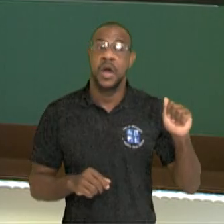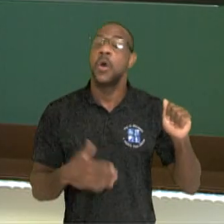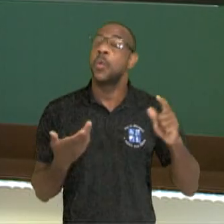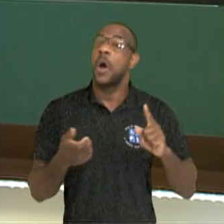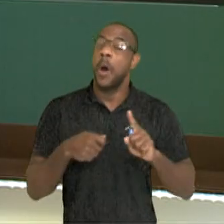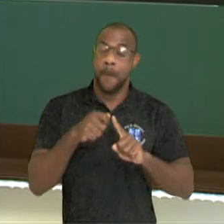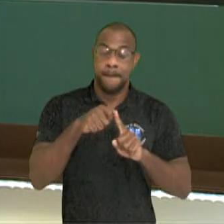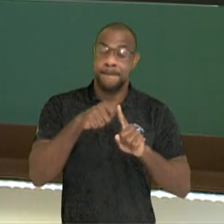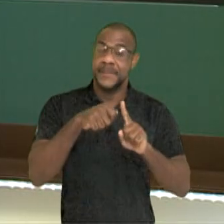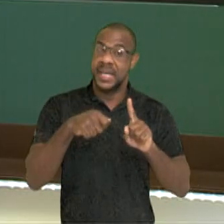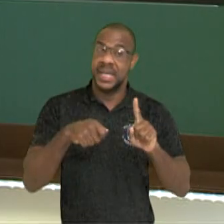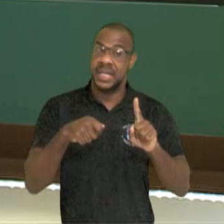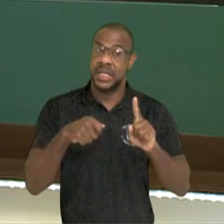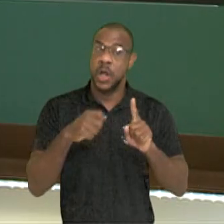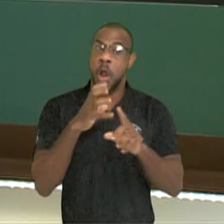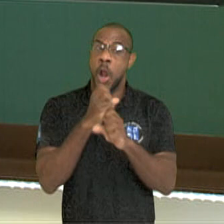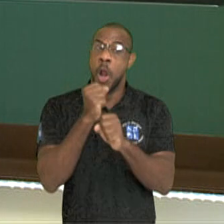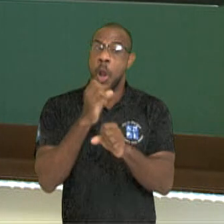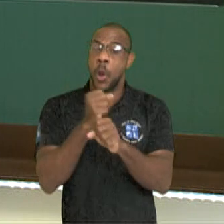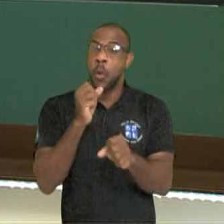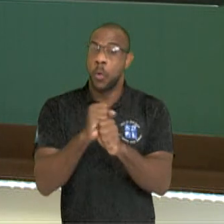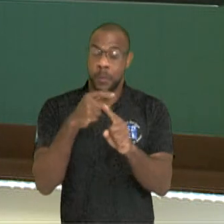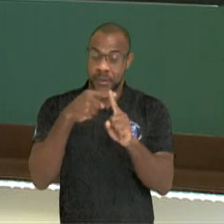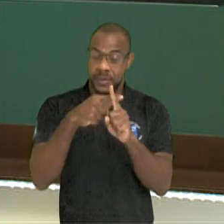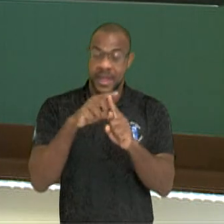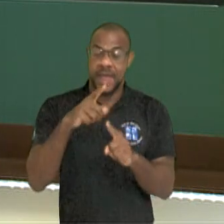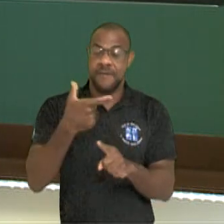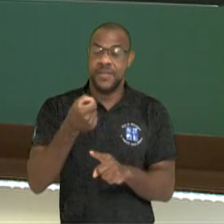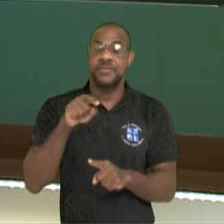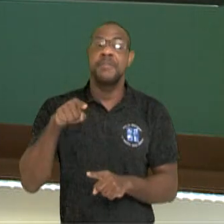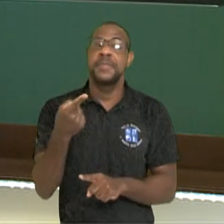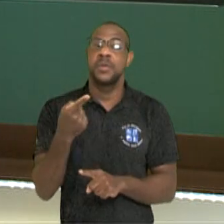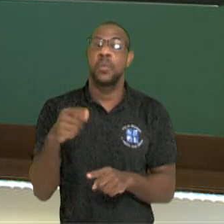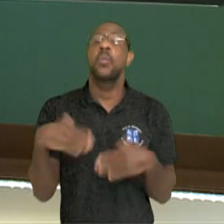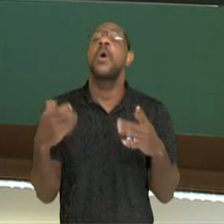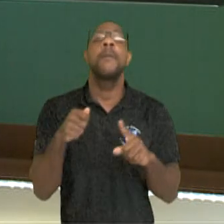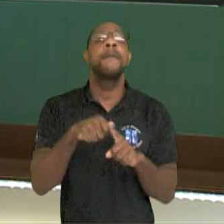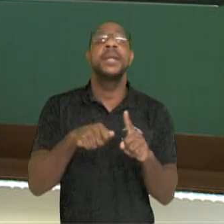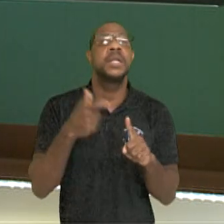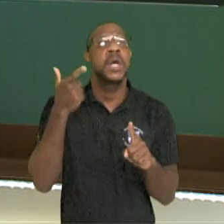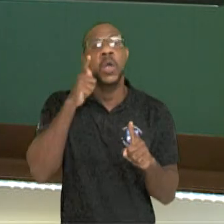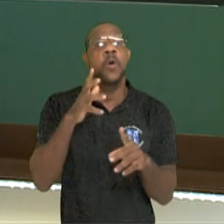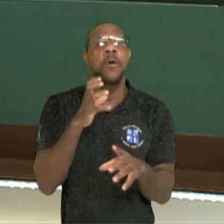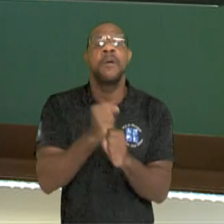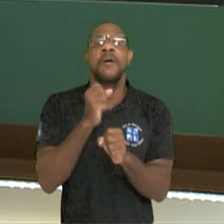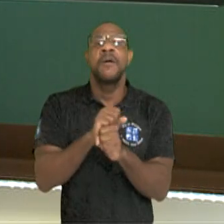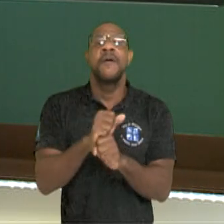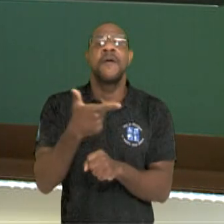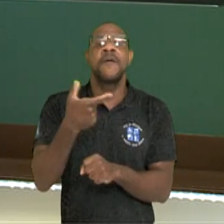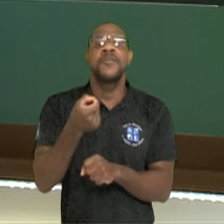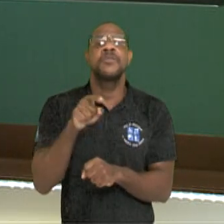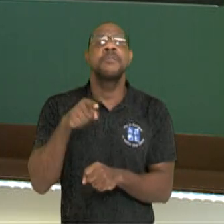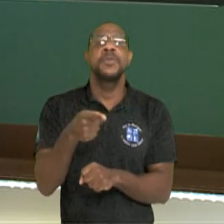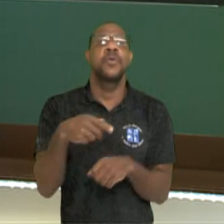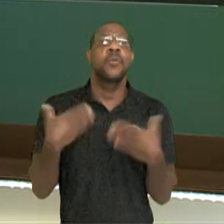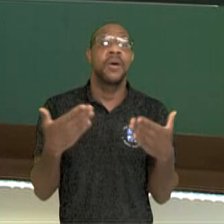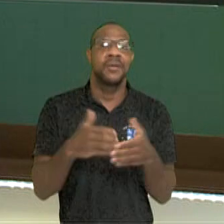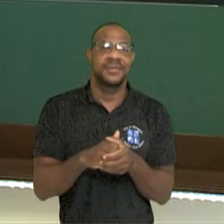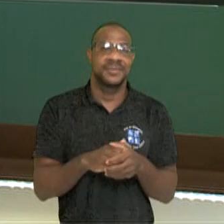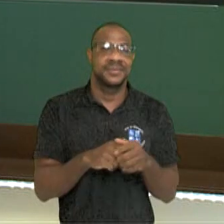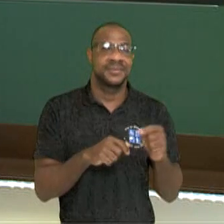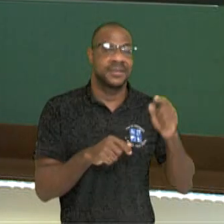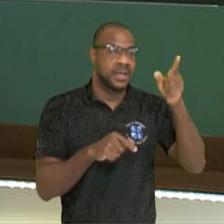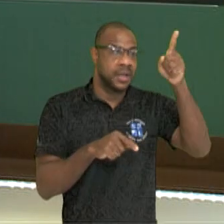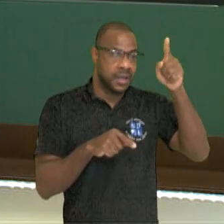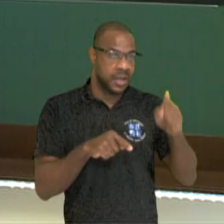lucro positivo foi de R$20.000? Pessoal, vamos lá, ó. Em qual eixo ele está mostrando